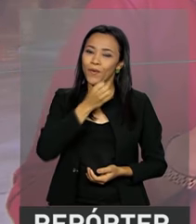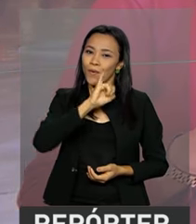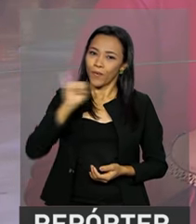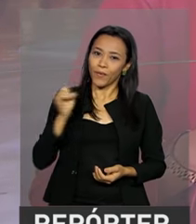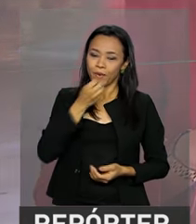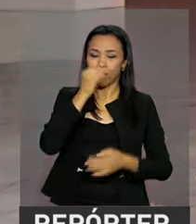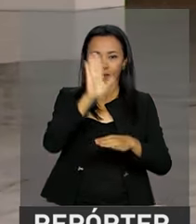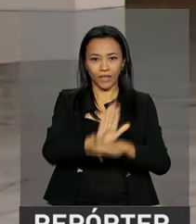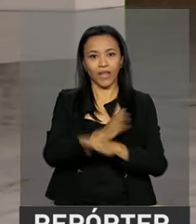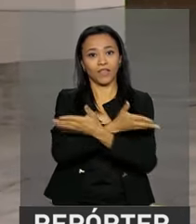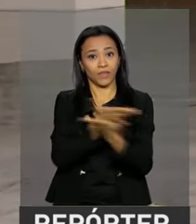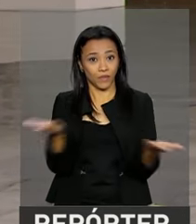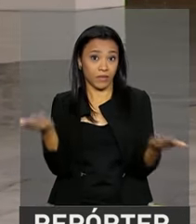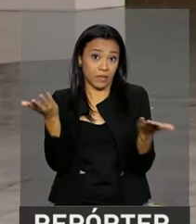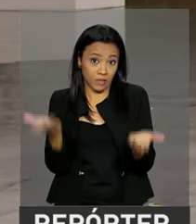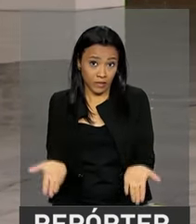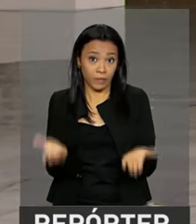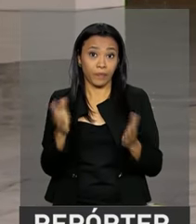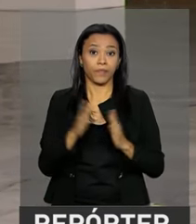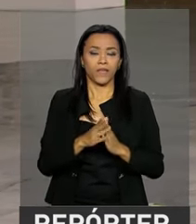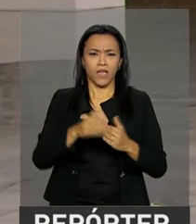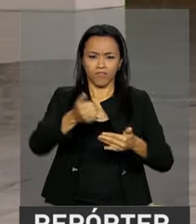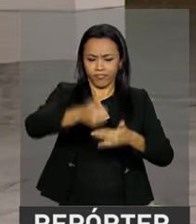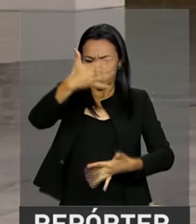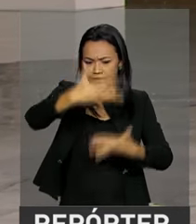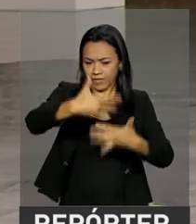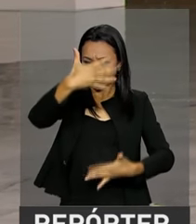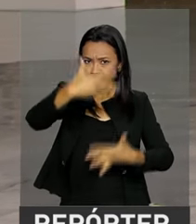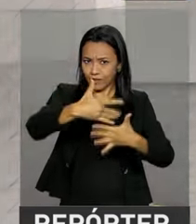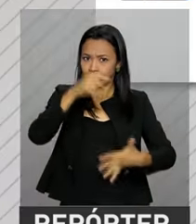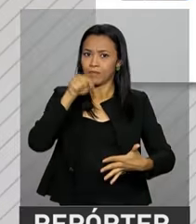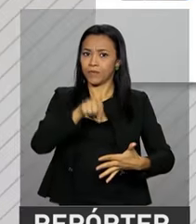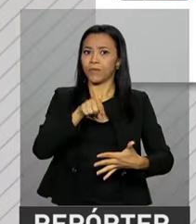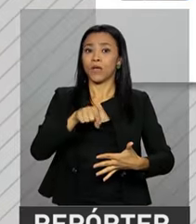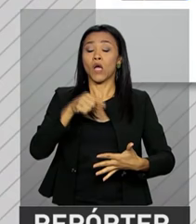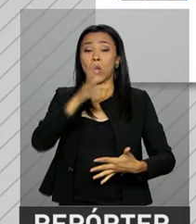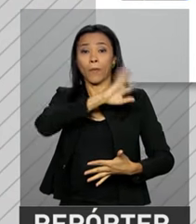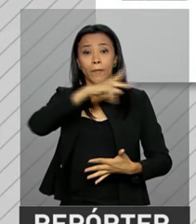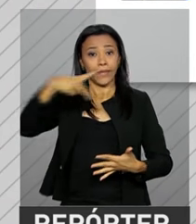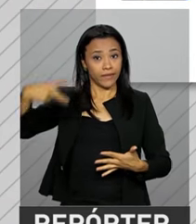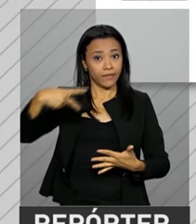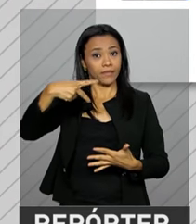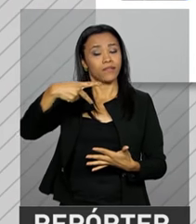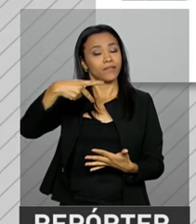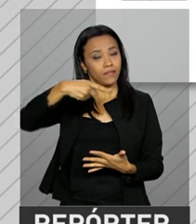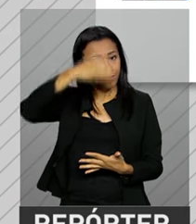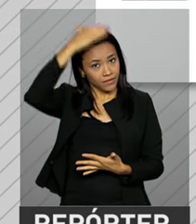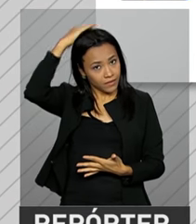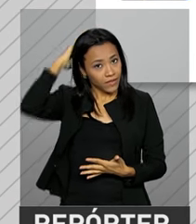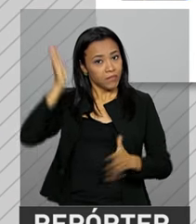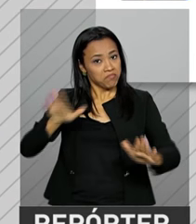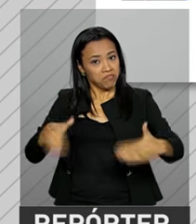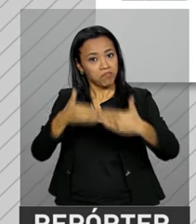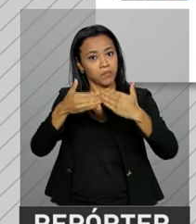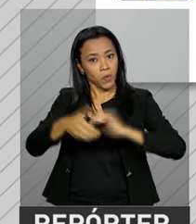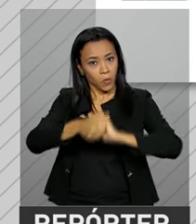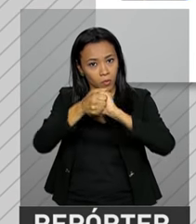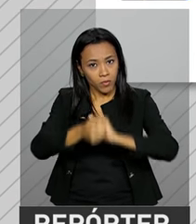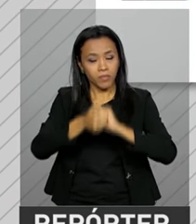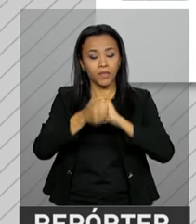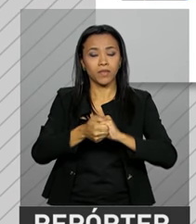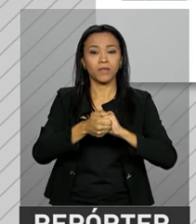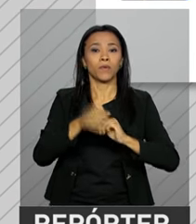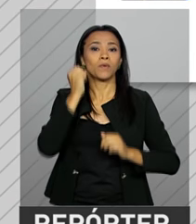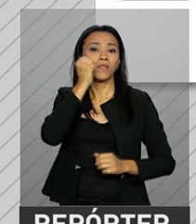tarde a todos. Bom, pelas redes sociais, o presidente Michel Temer cumprimentou o senador